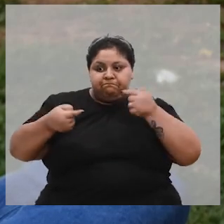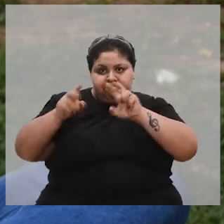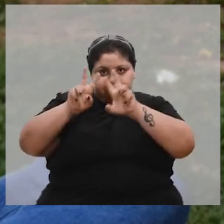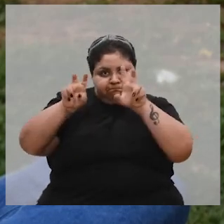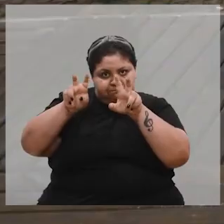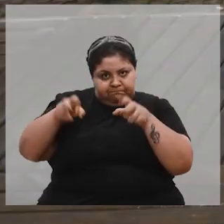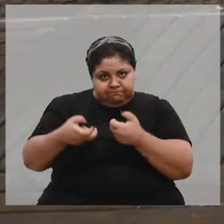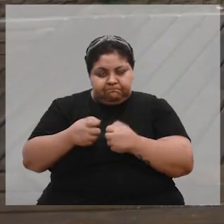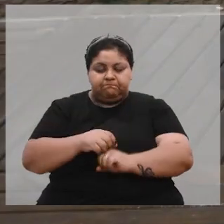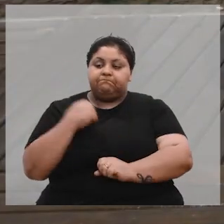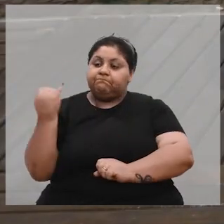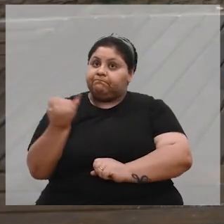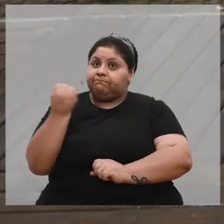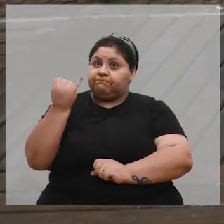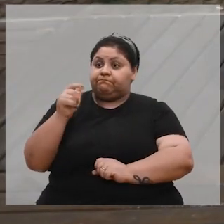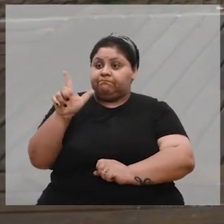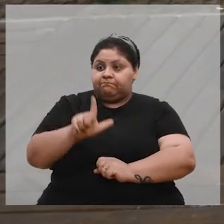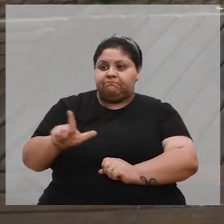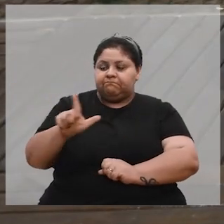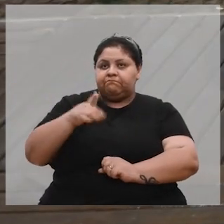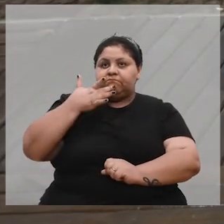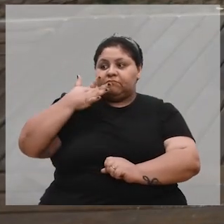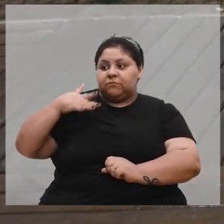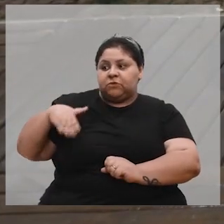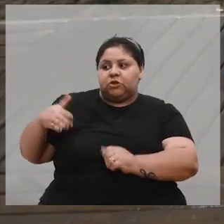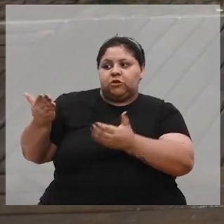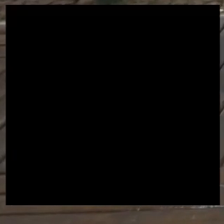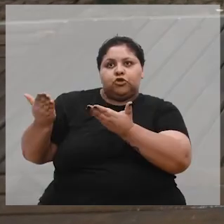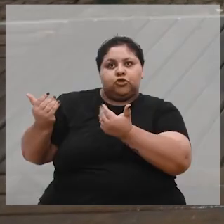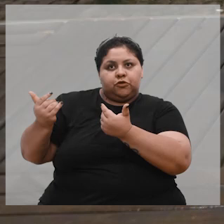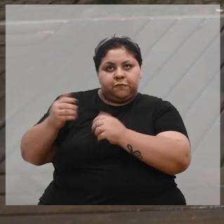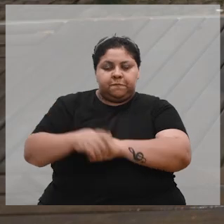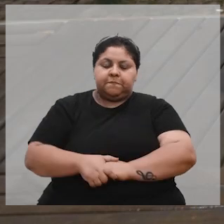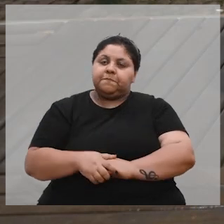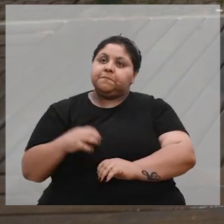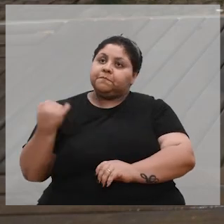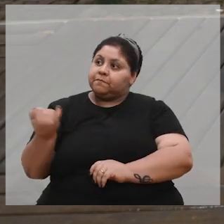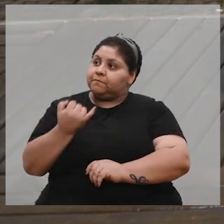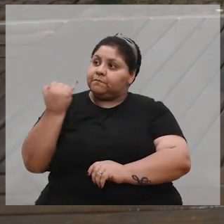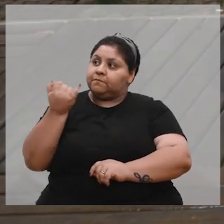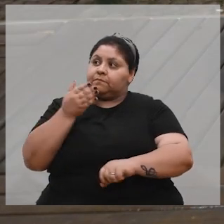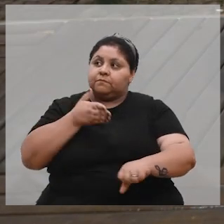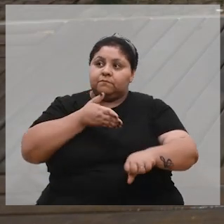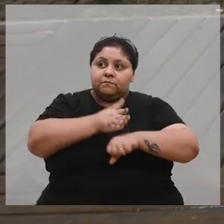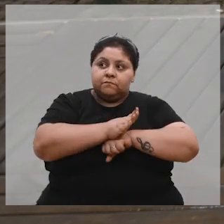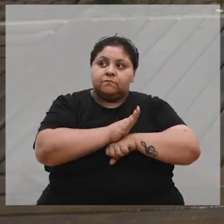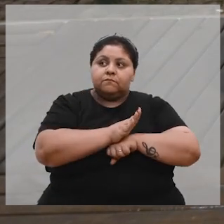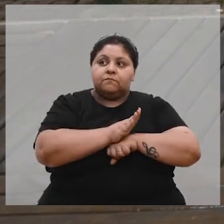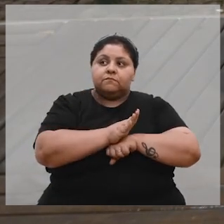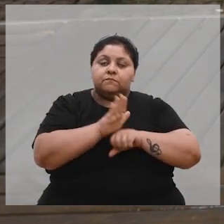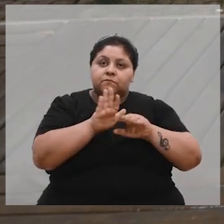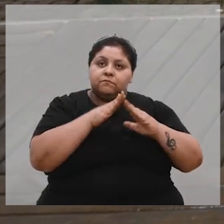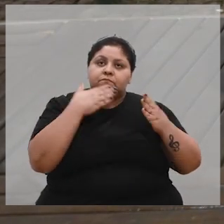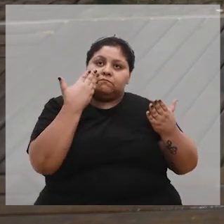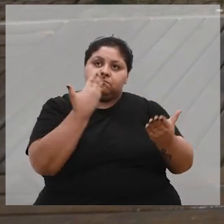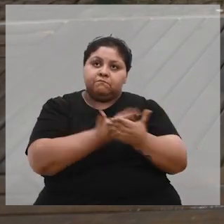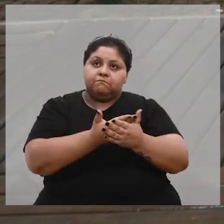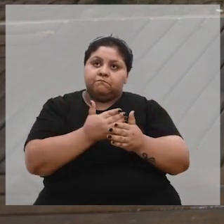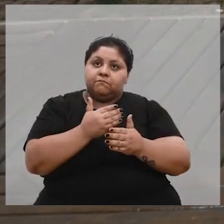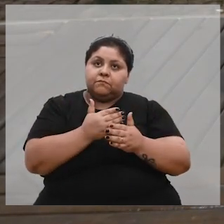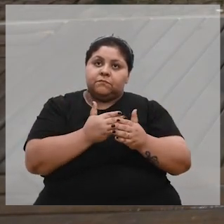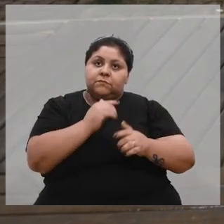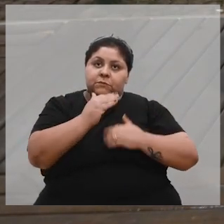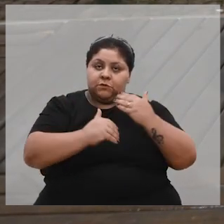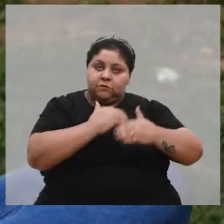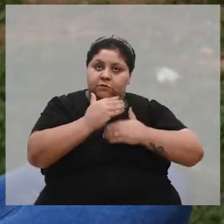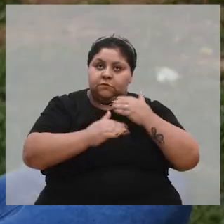onde serão debatidas essas temáticas sobre a importância da literatura infantil e juvenil, sobre a importância da participação das escolas